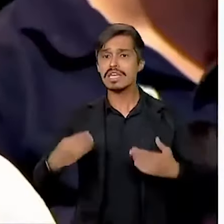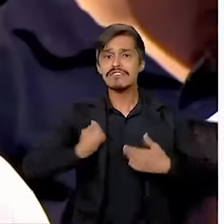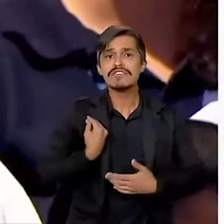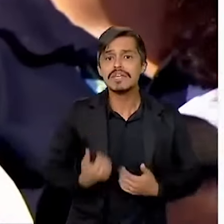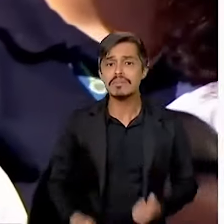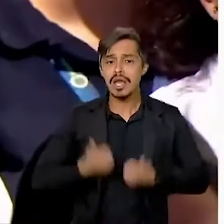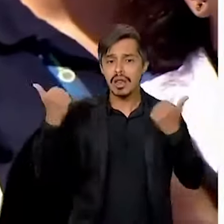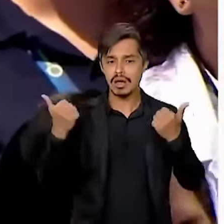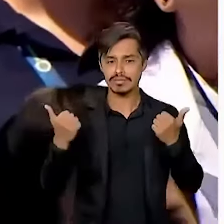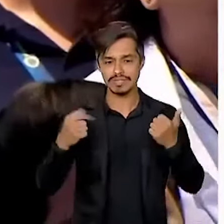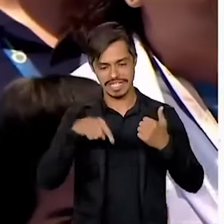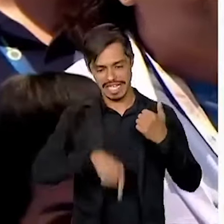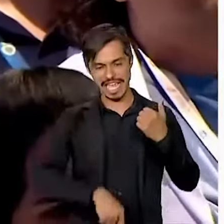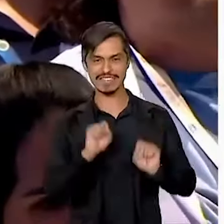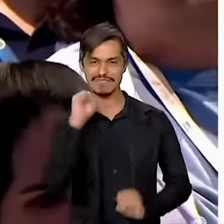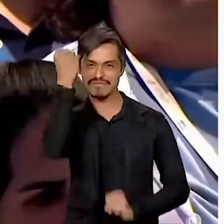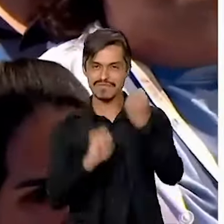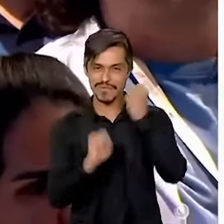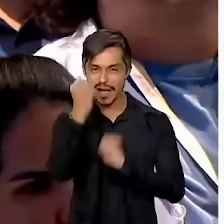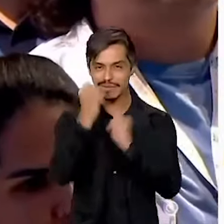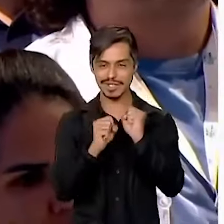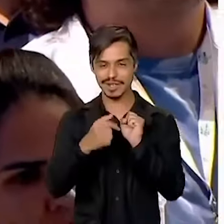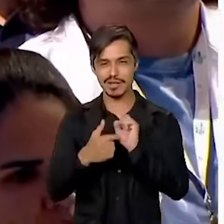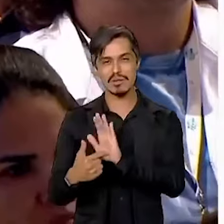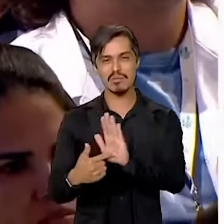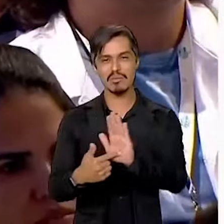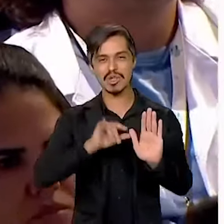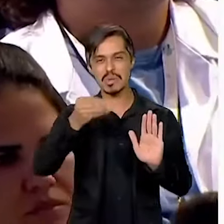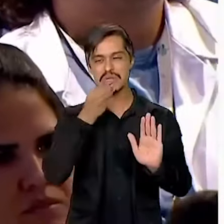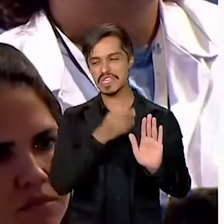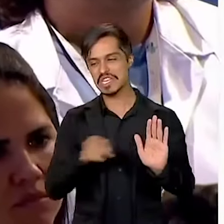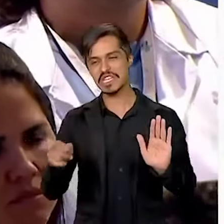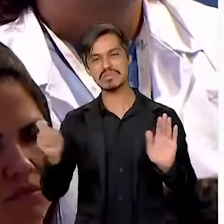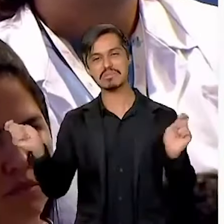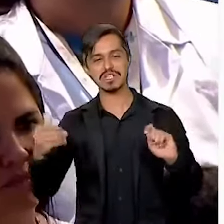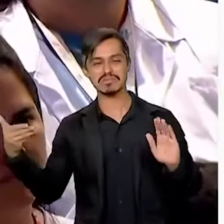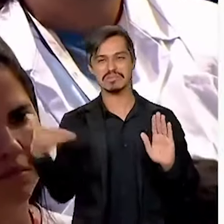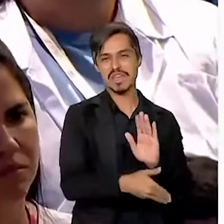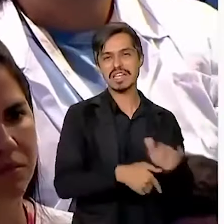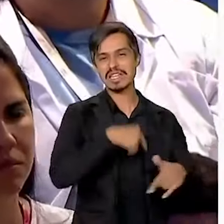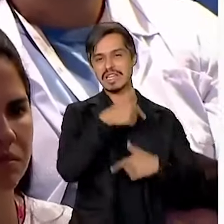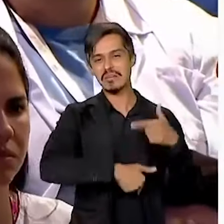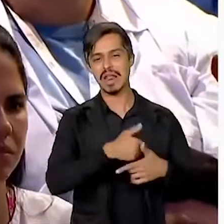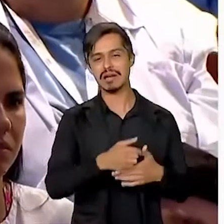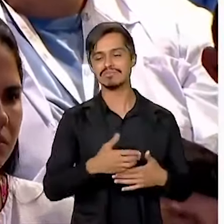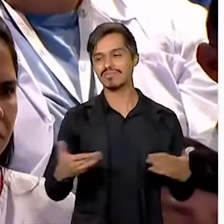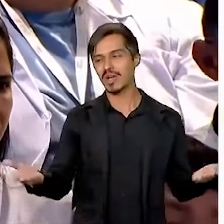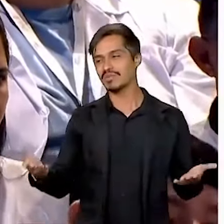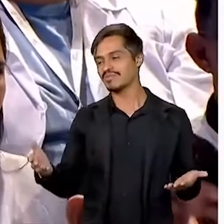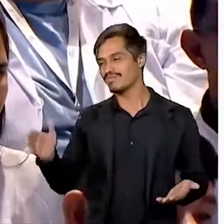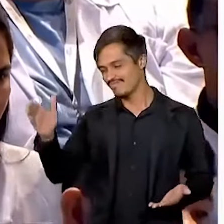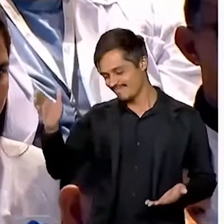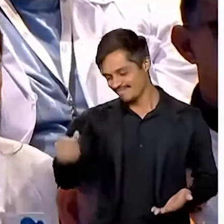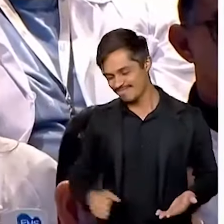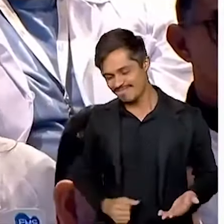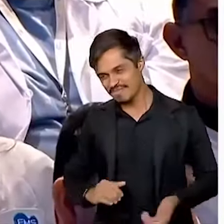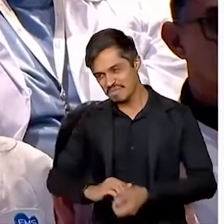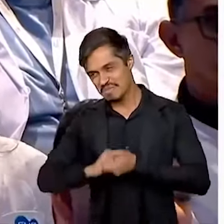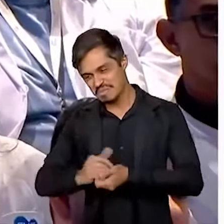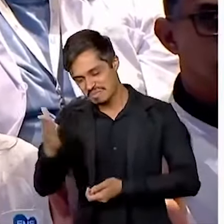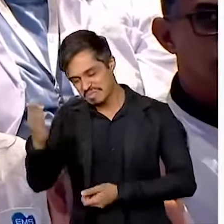uma fábrica como essa é uma oportunidade que eles têm de trabalhar. Portanto, cara, meus parabéns. Teu